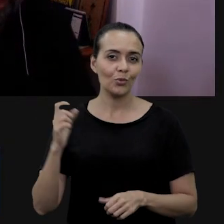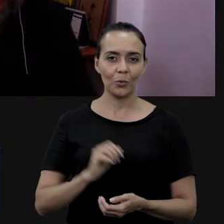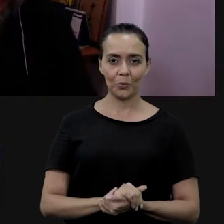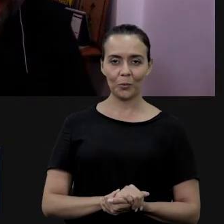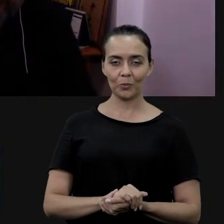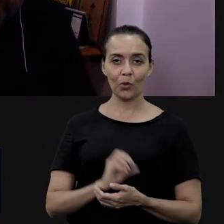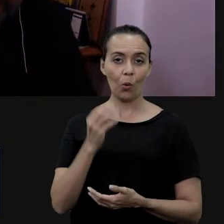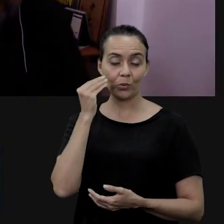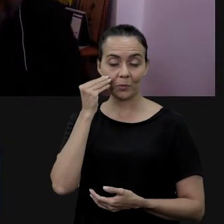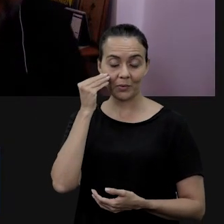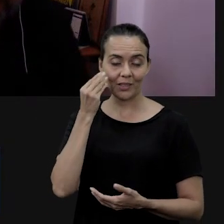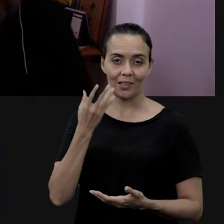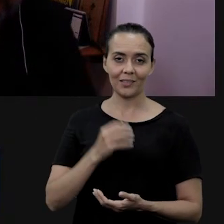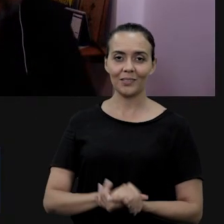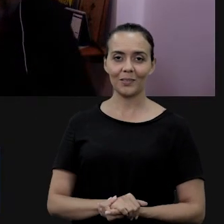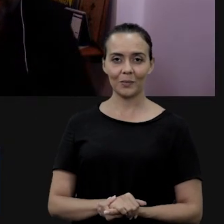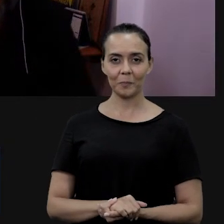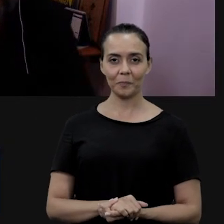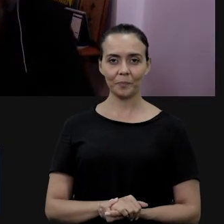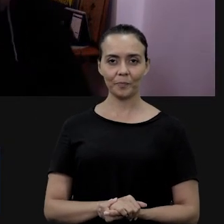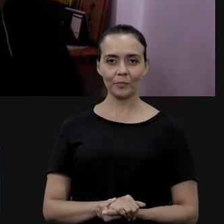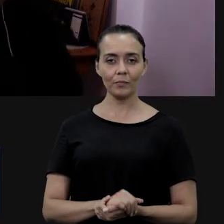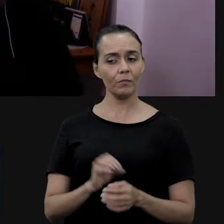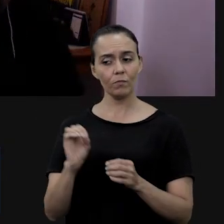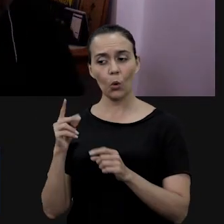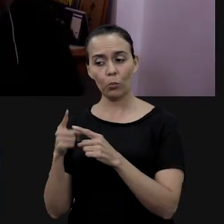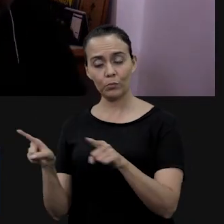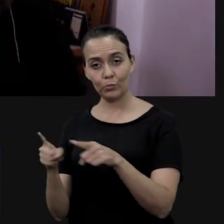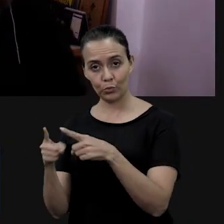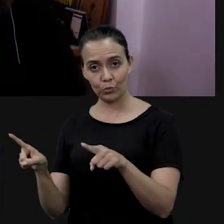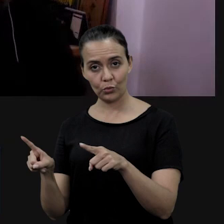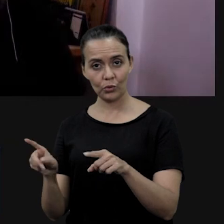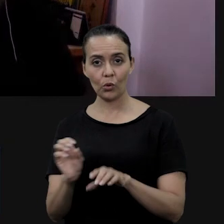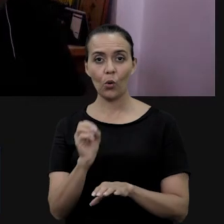aqui no Brasil, o pessoal vem mais dessas